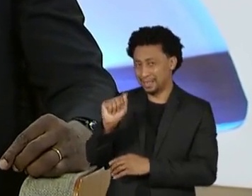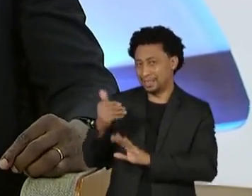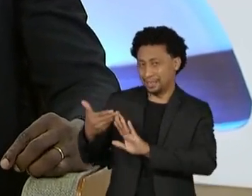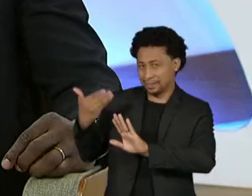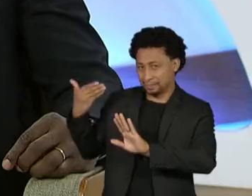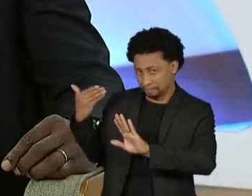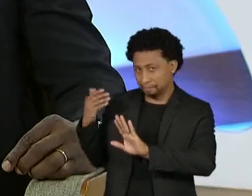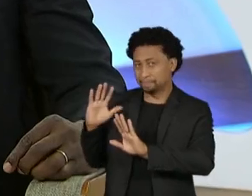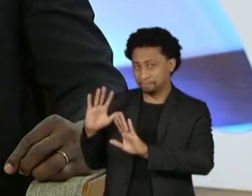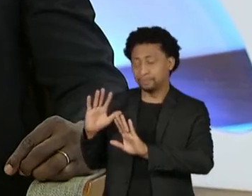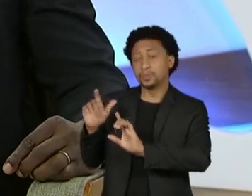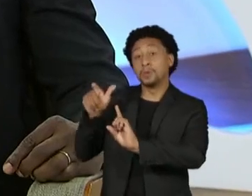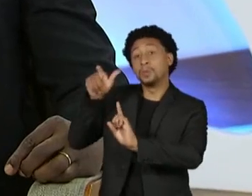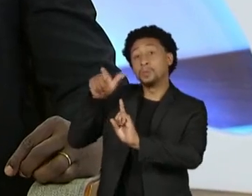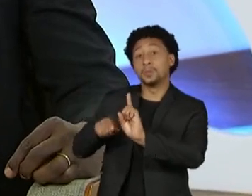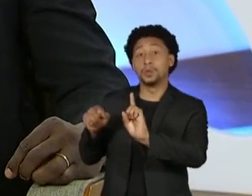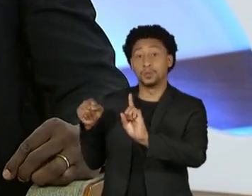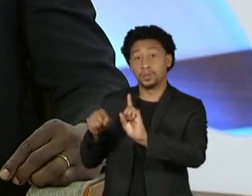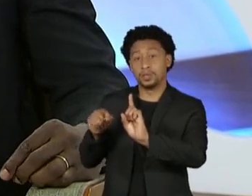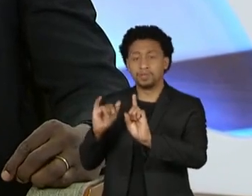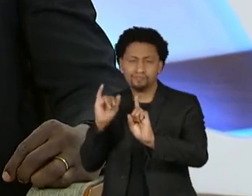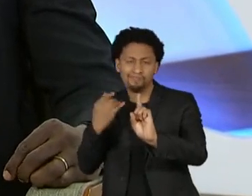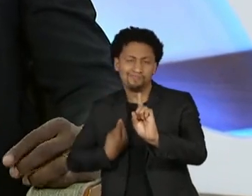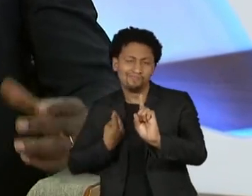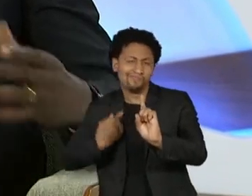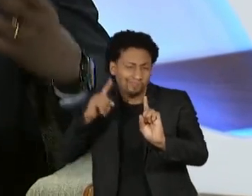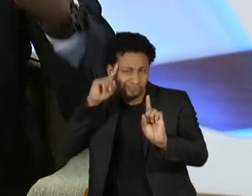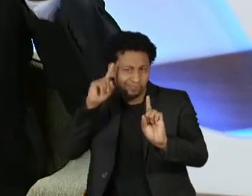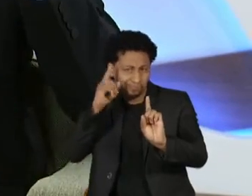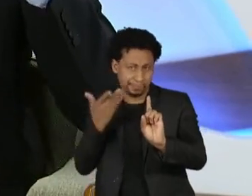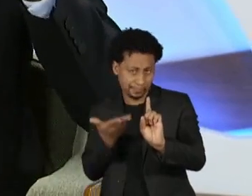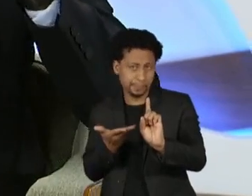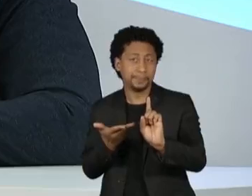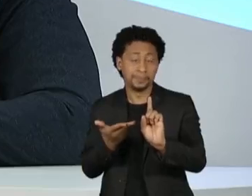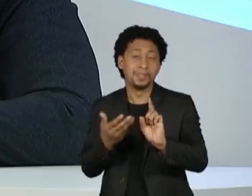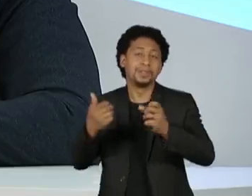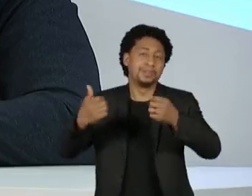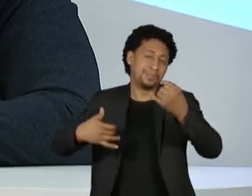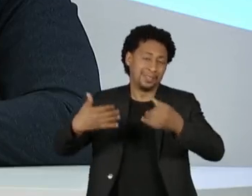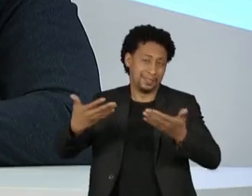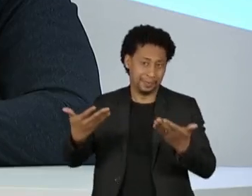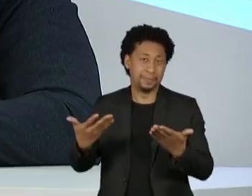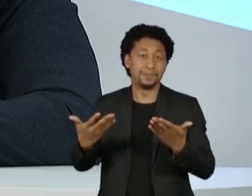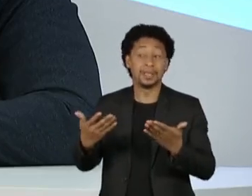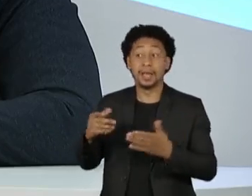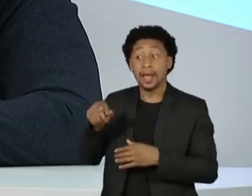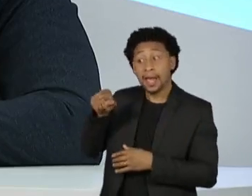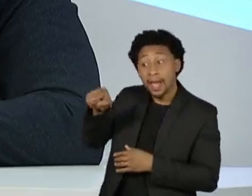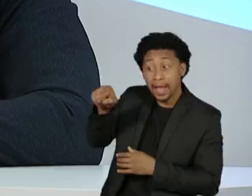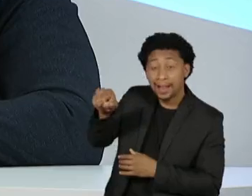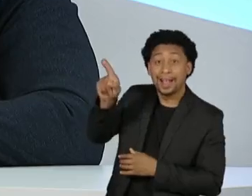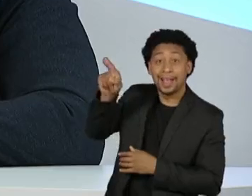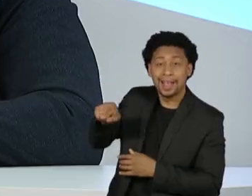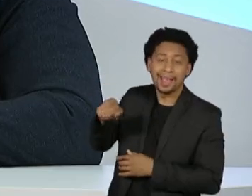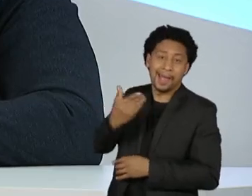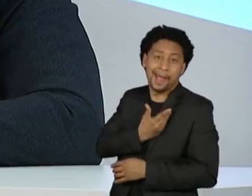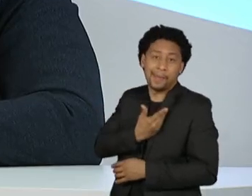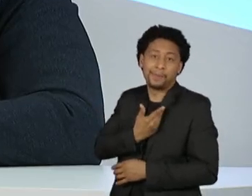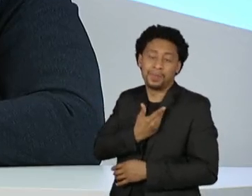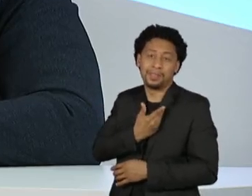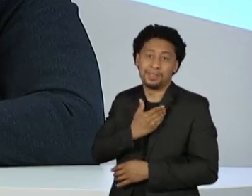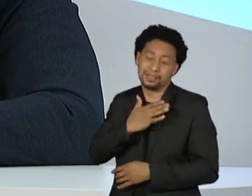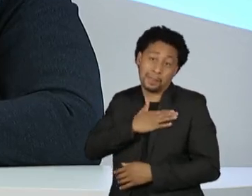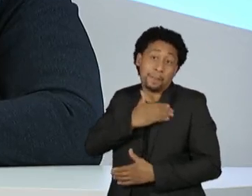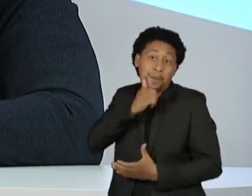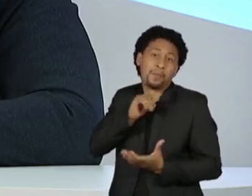cara que que quando a gente escreveu isso a gente pensava nesse cara